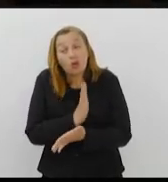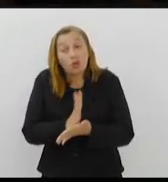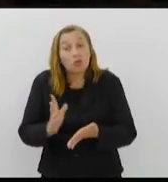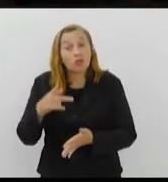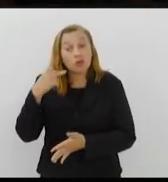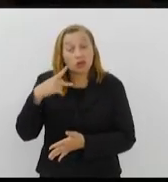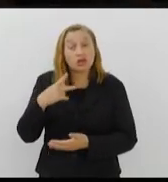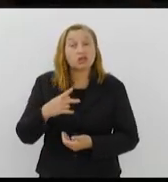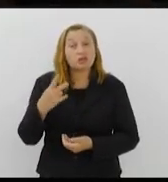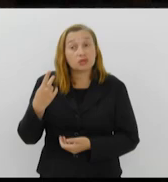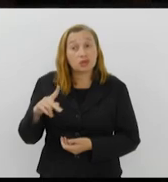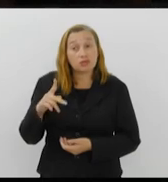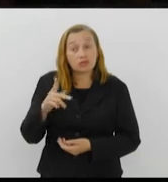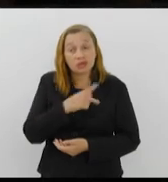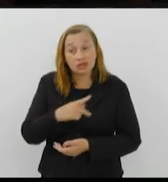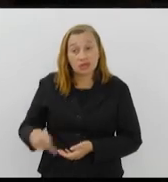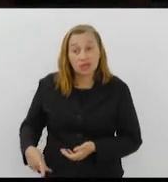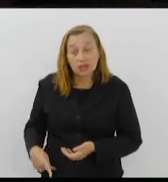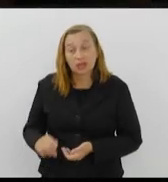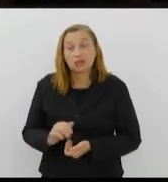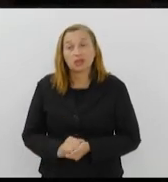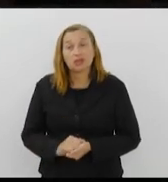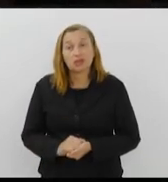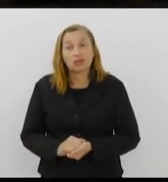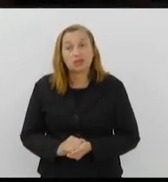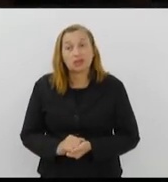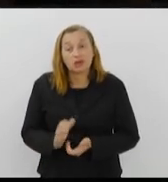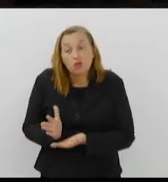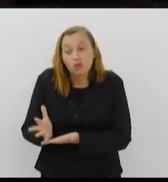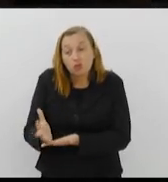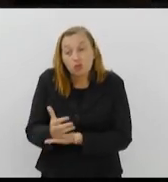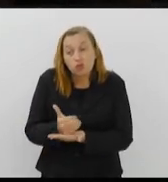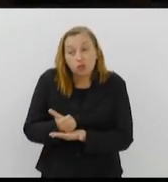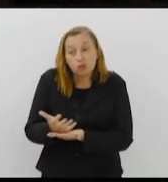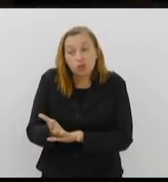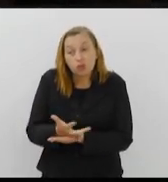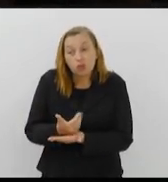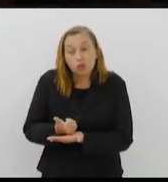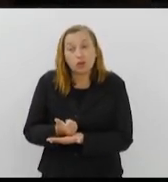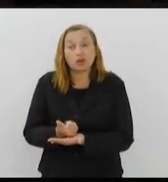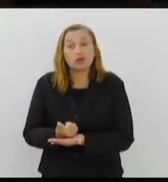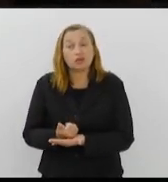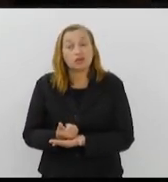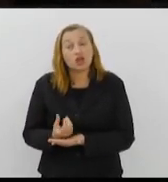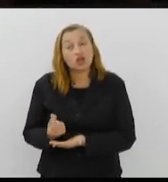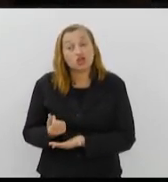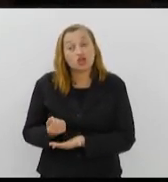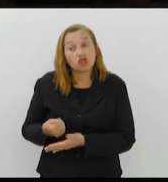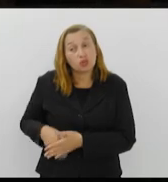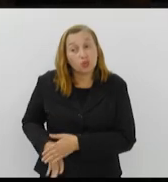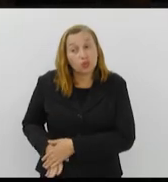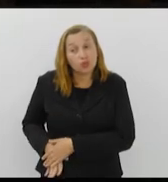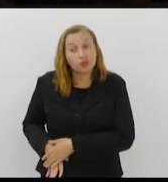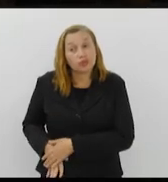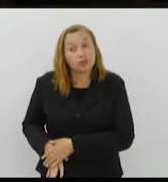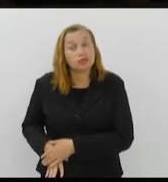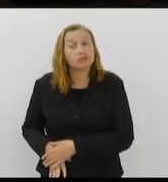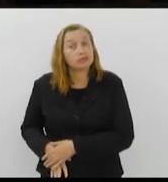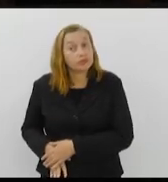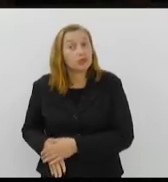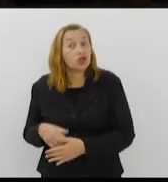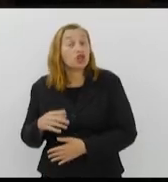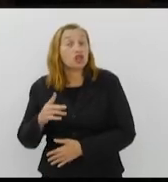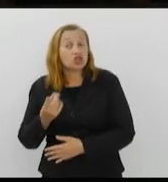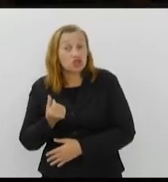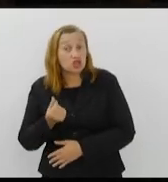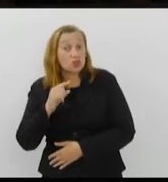apadrinhado de algum político, e que tem o intuito de arrecadar, porra, de botar dinheiro para dentro, dinheiro